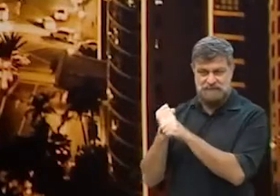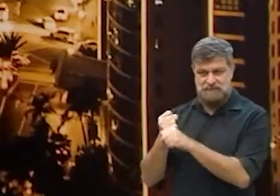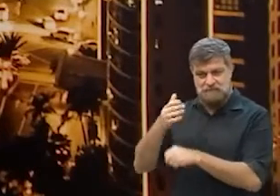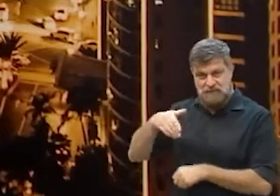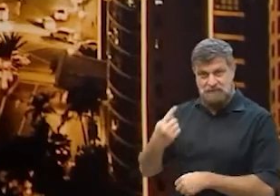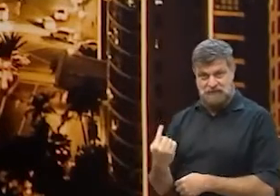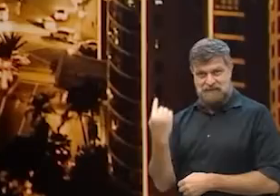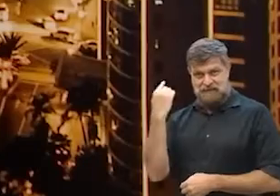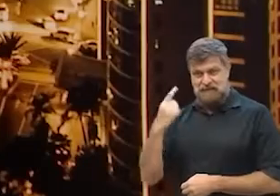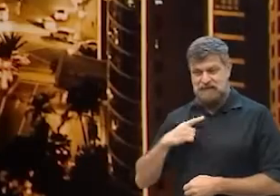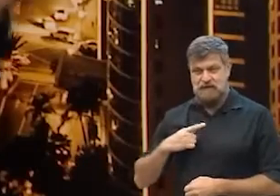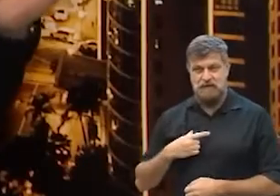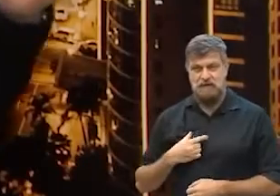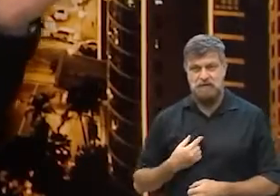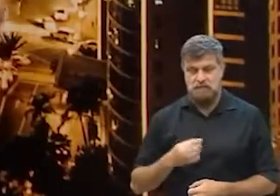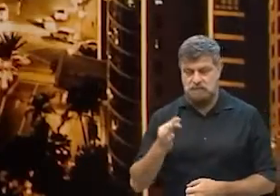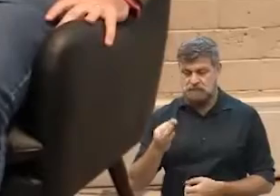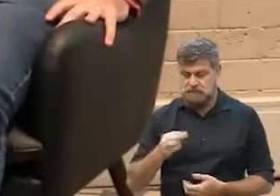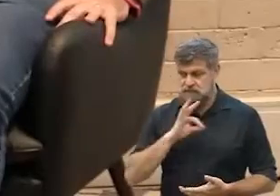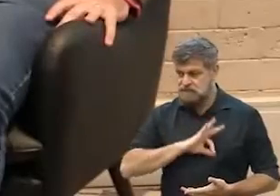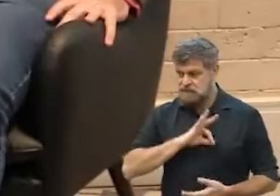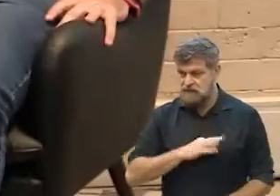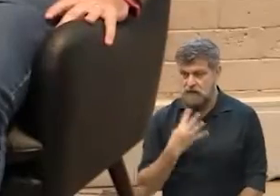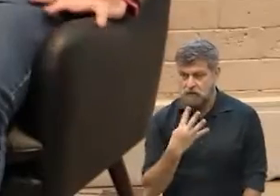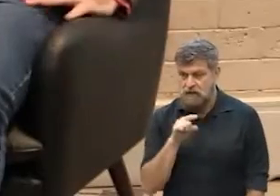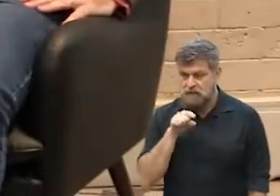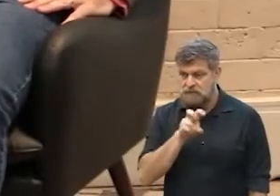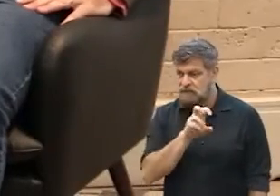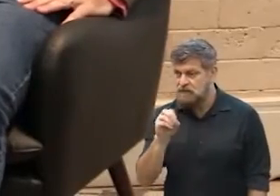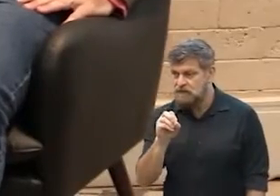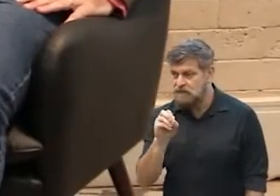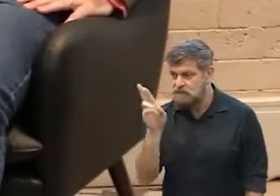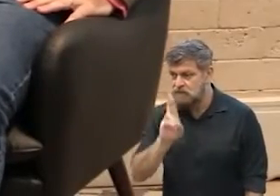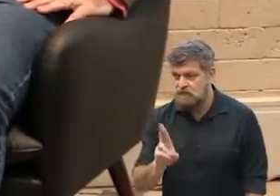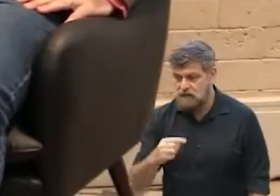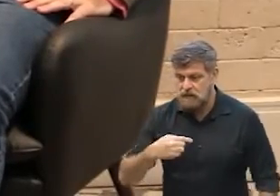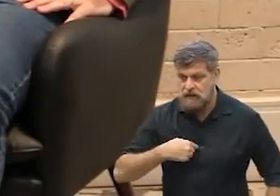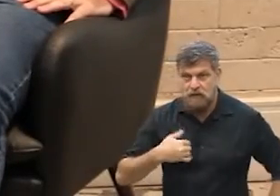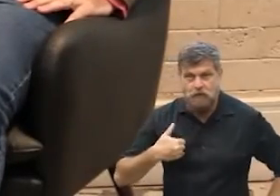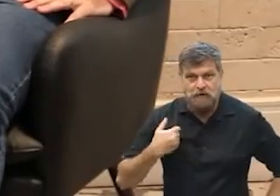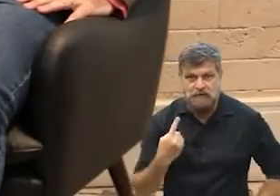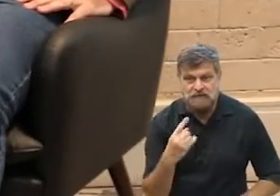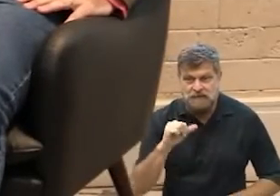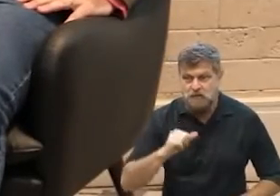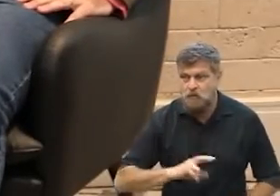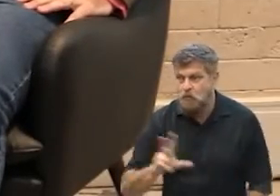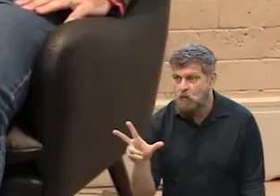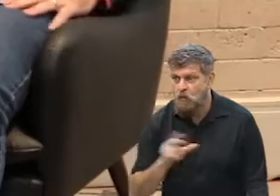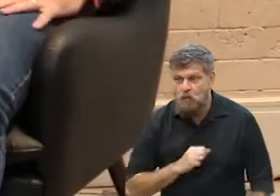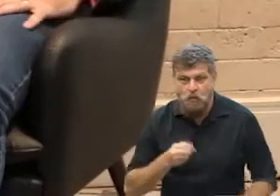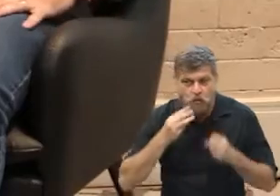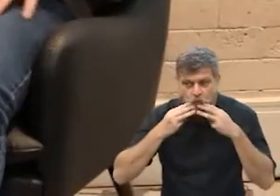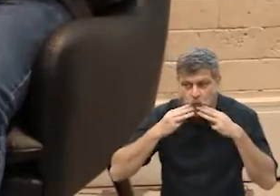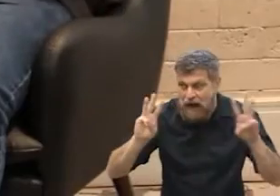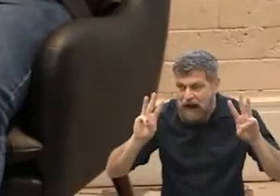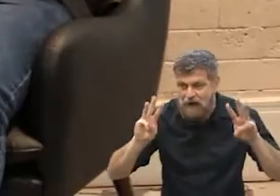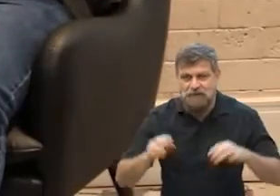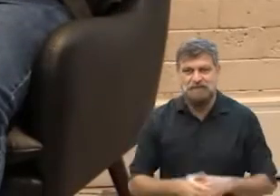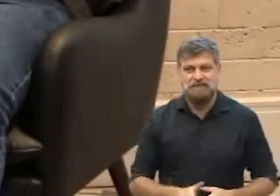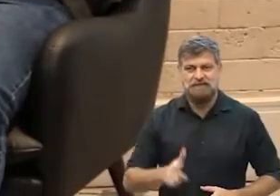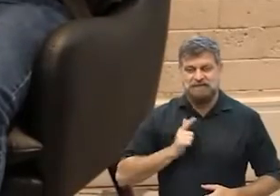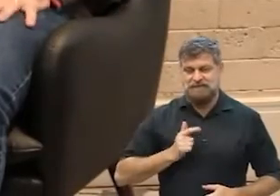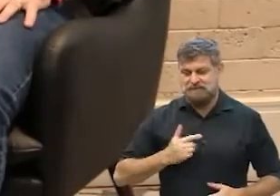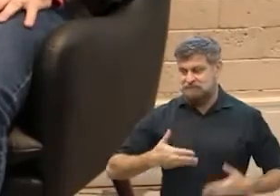Eu recebi uma comissão de R$ 4.500. Um jovem de 19 anos, eu falei, uau, que grana.